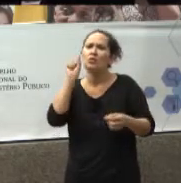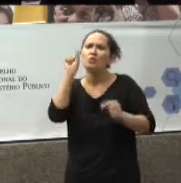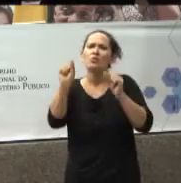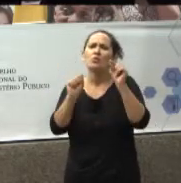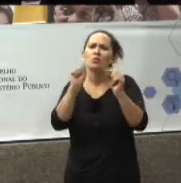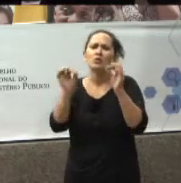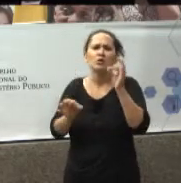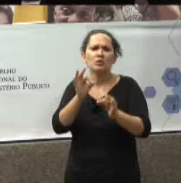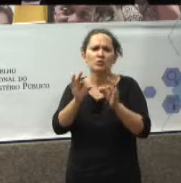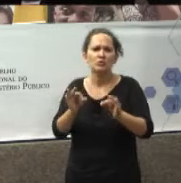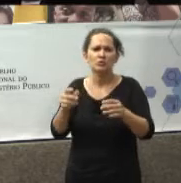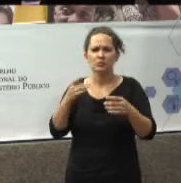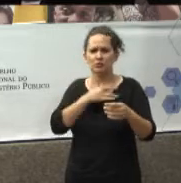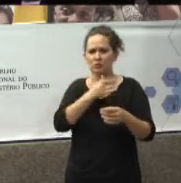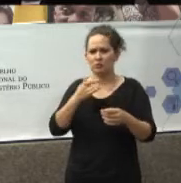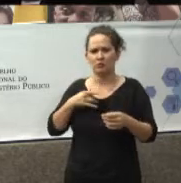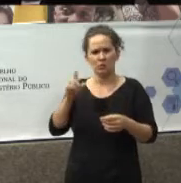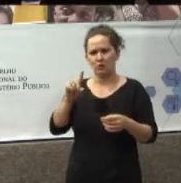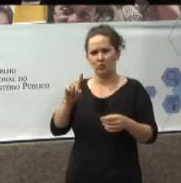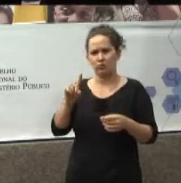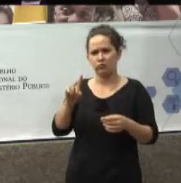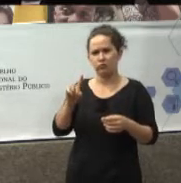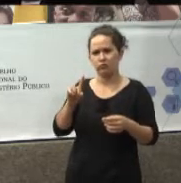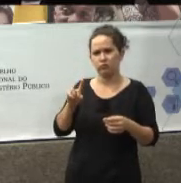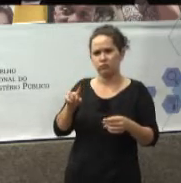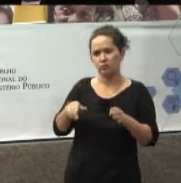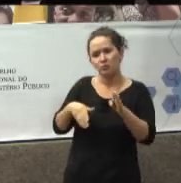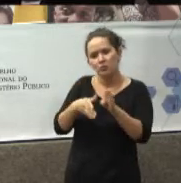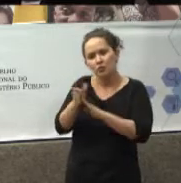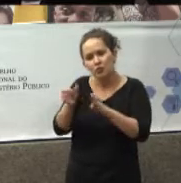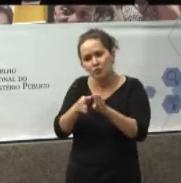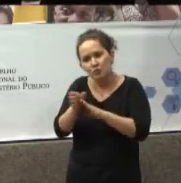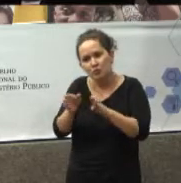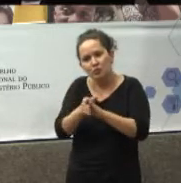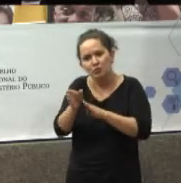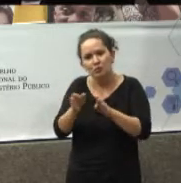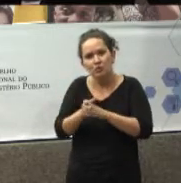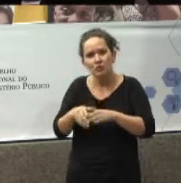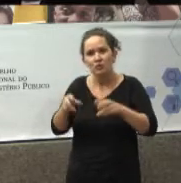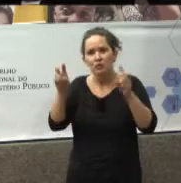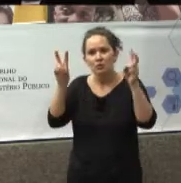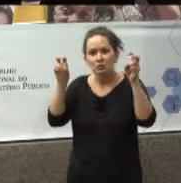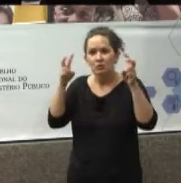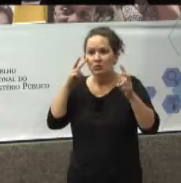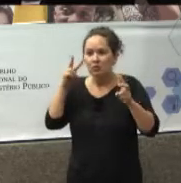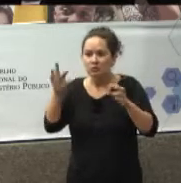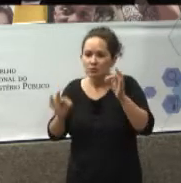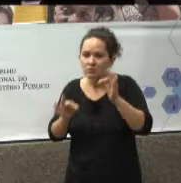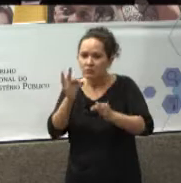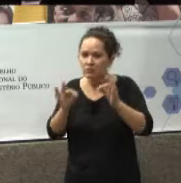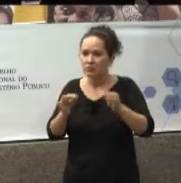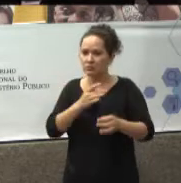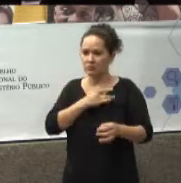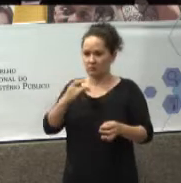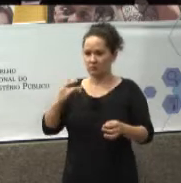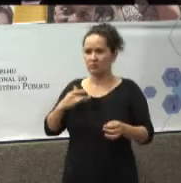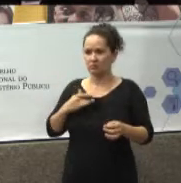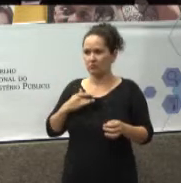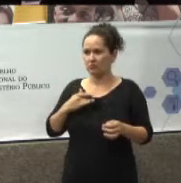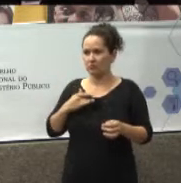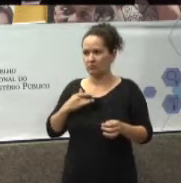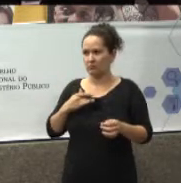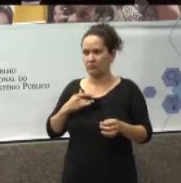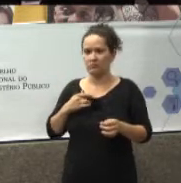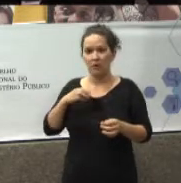saúde não eu trouxe esse conceito aqui porque é um conceito sob a ótica da judicialização da saúde e tendo como causa o